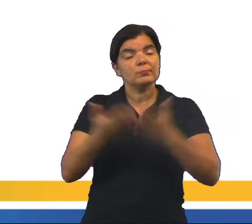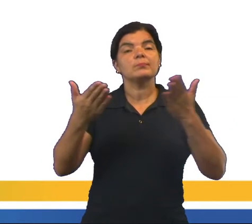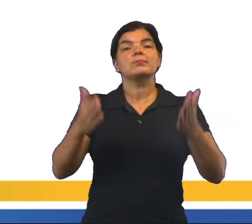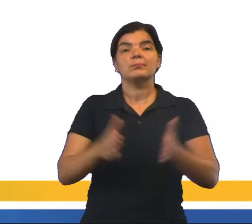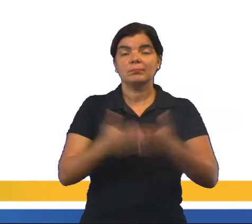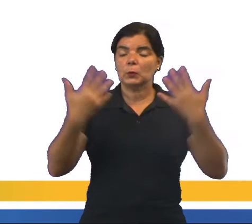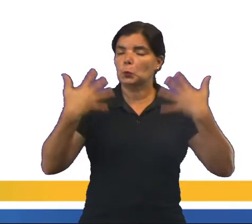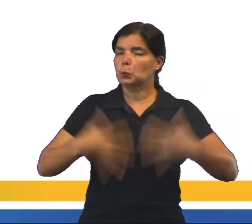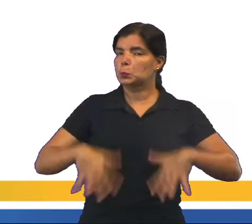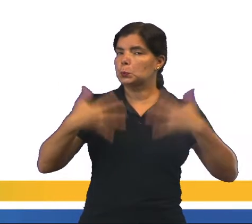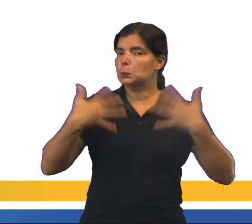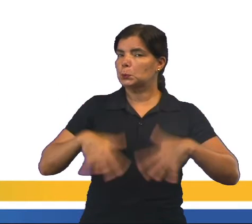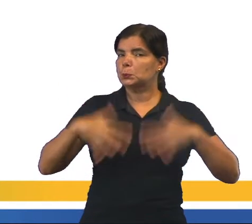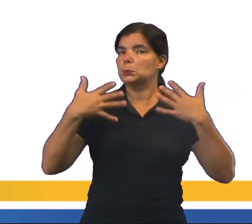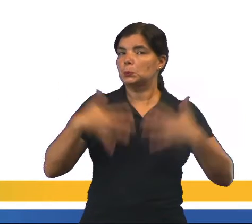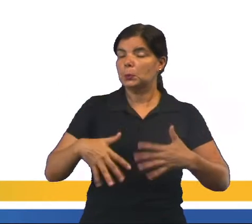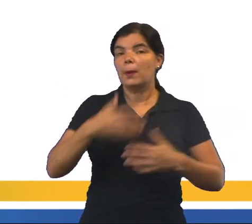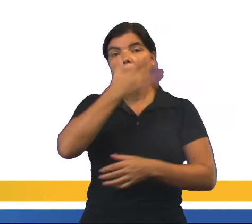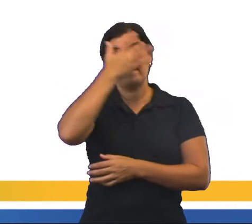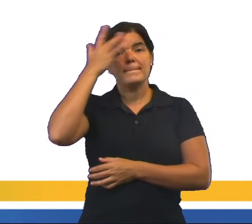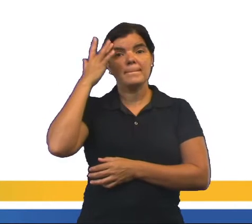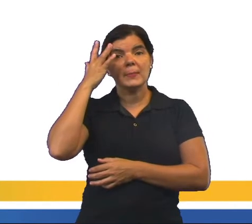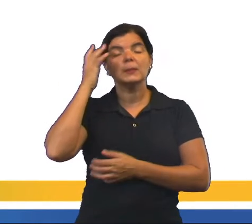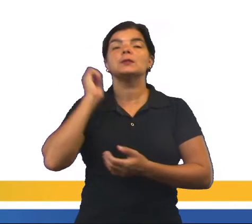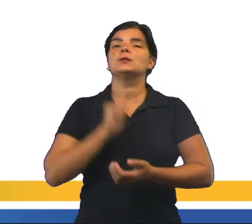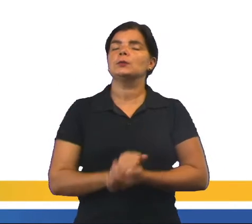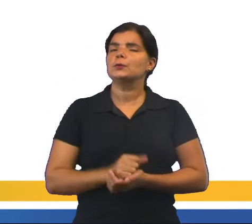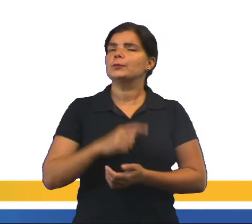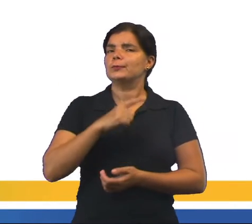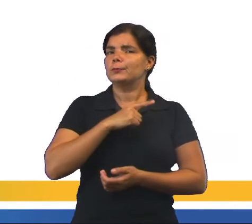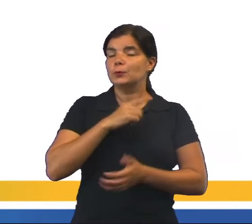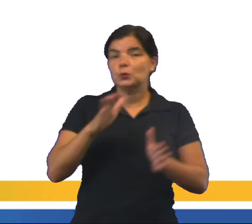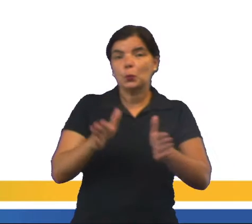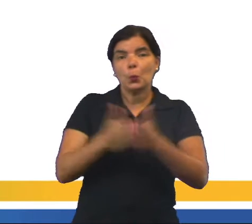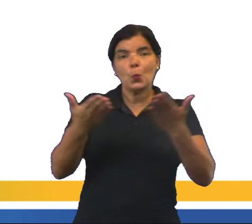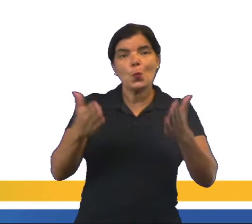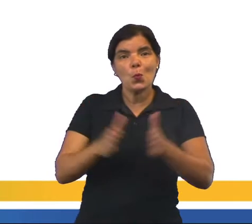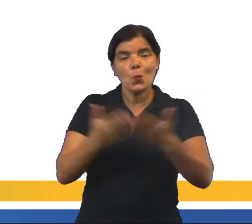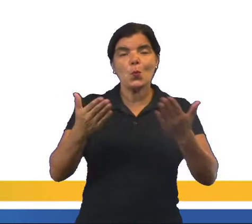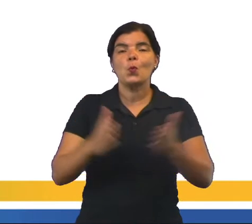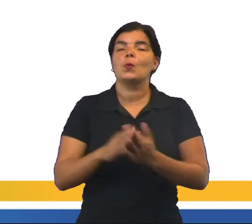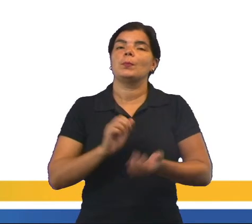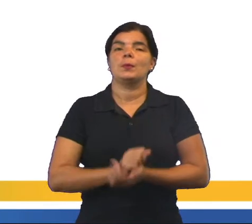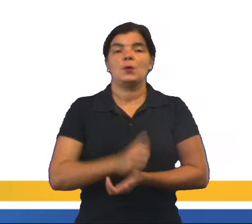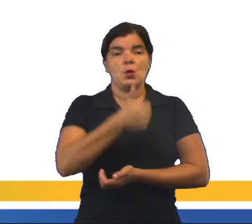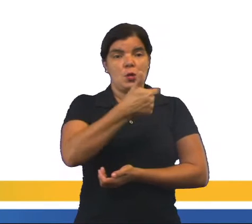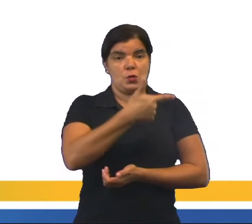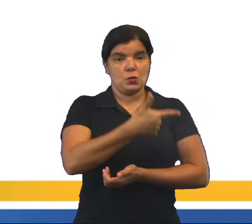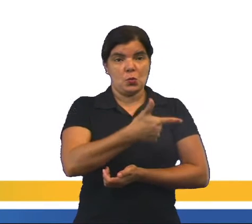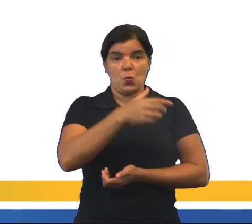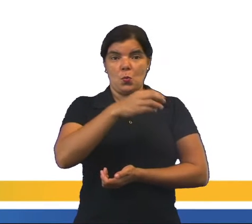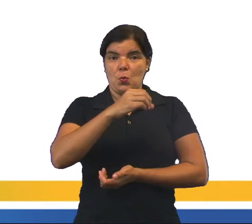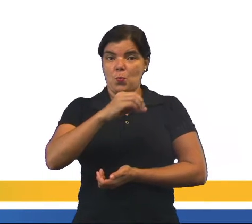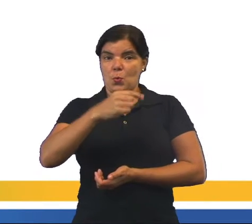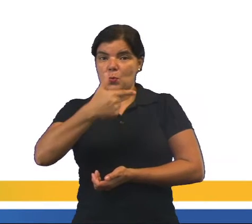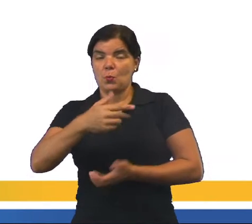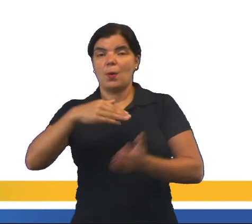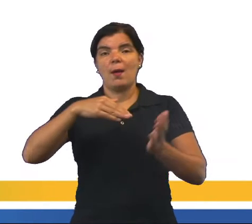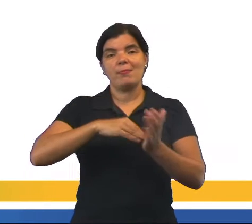pobreza extrema e pessoas de situação de pobreza entre 2002